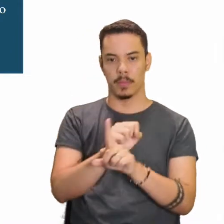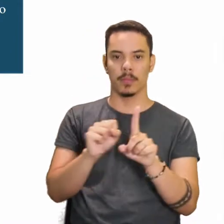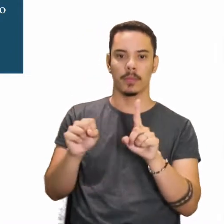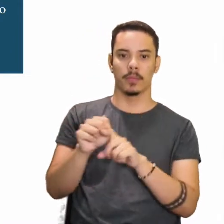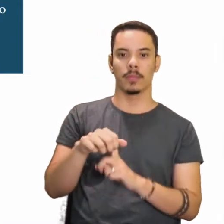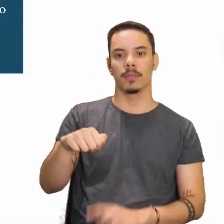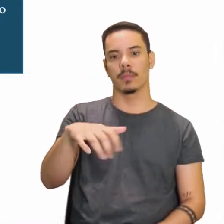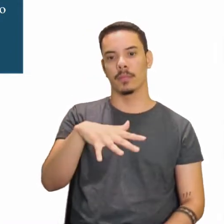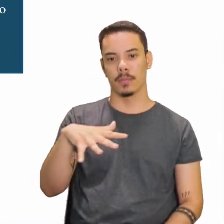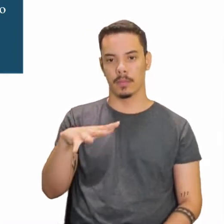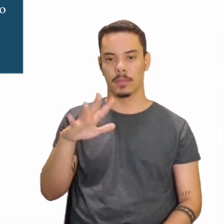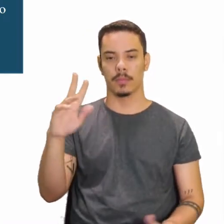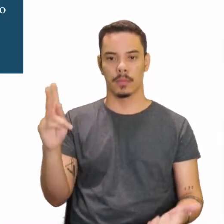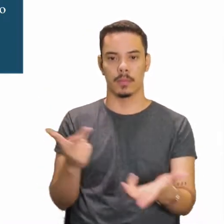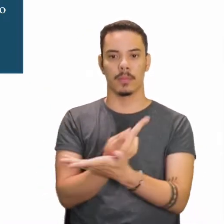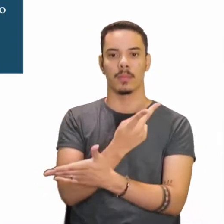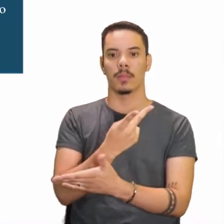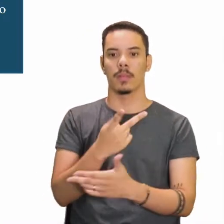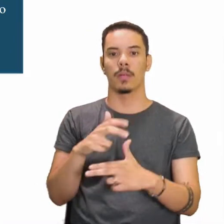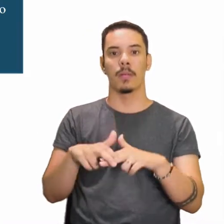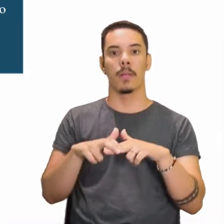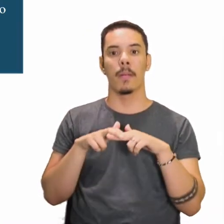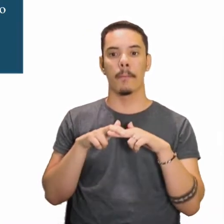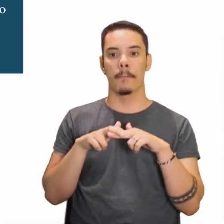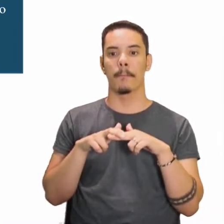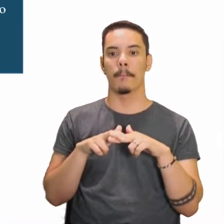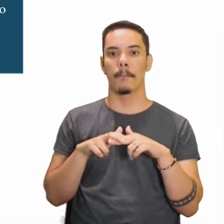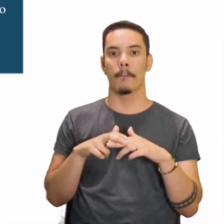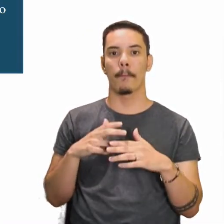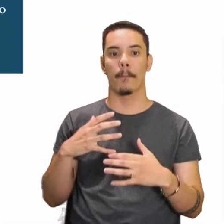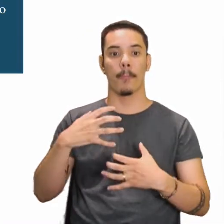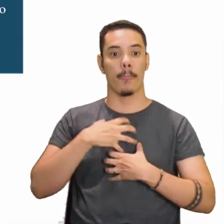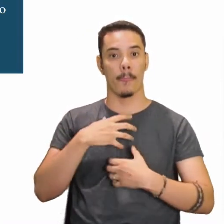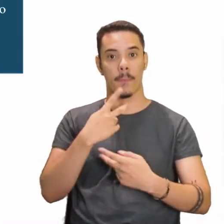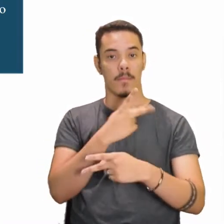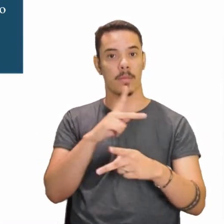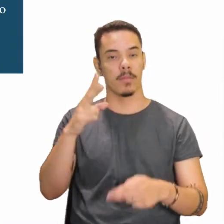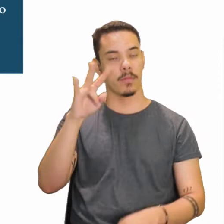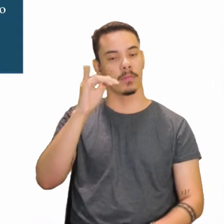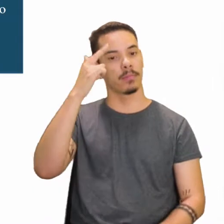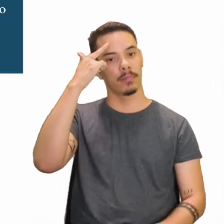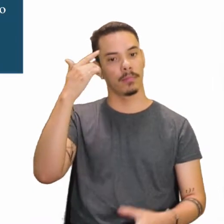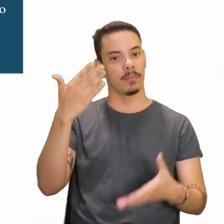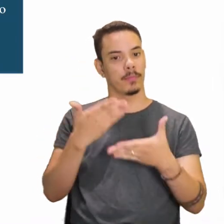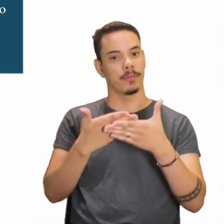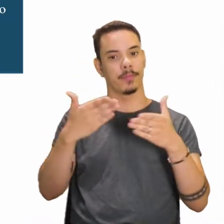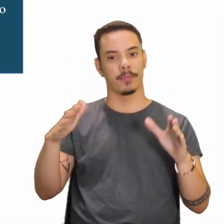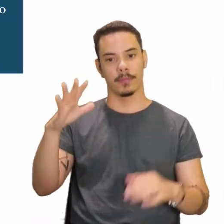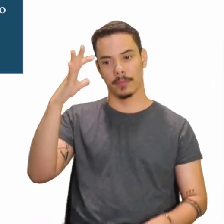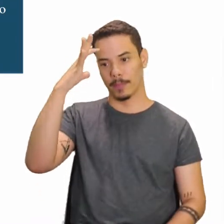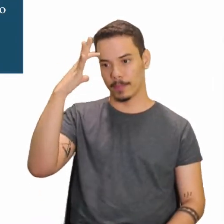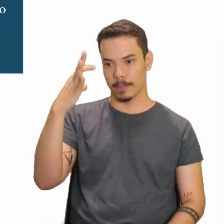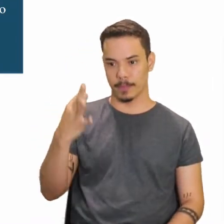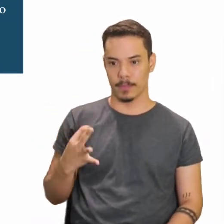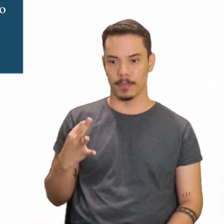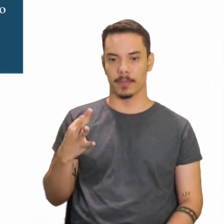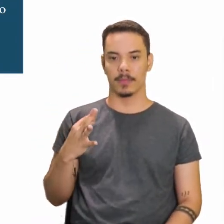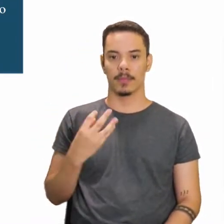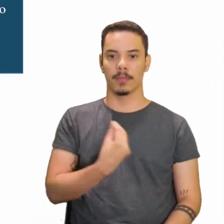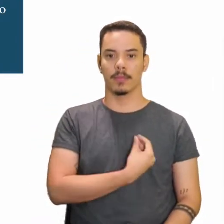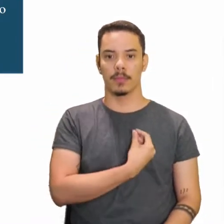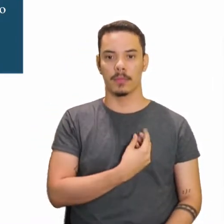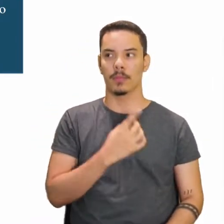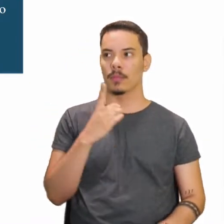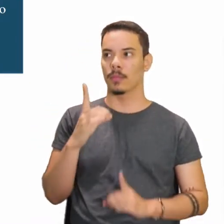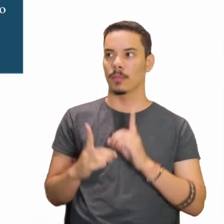situacional, ocupacional e etária e outras. De forma que você vai ampliar a compreensão sobre a natureza viva e